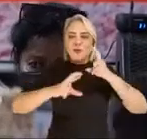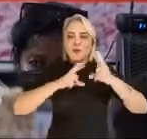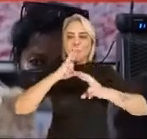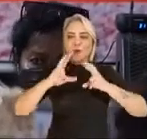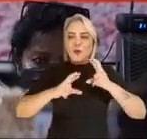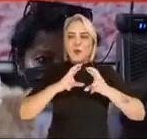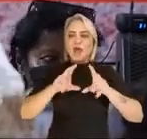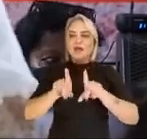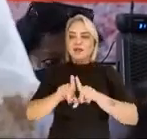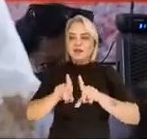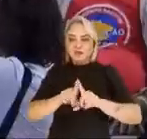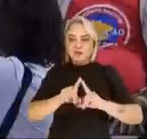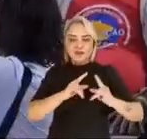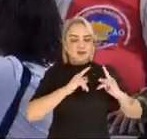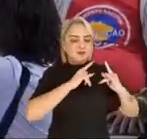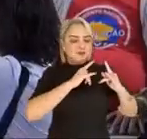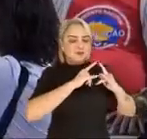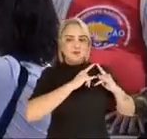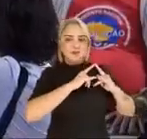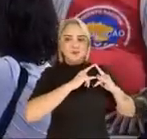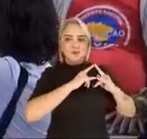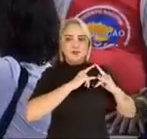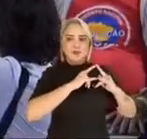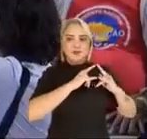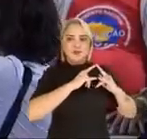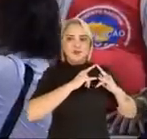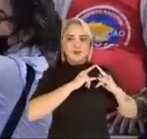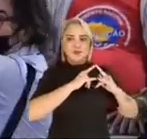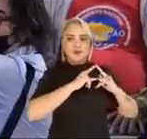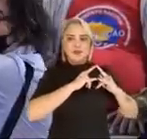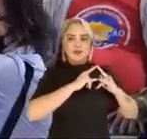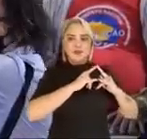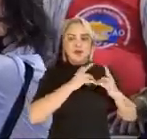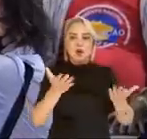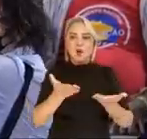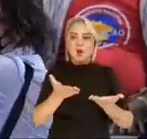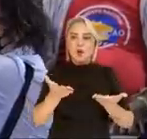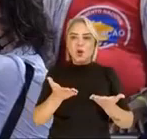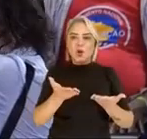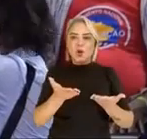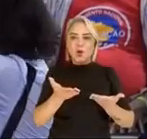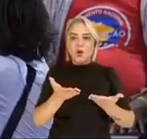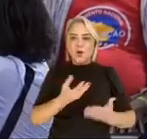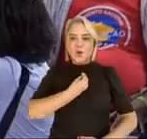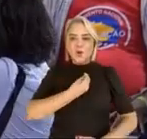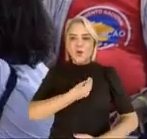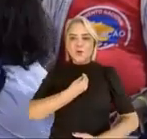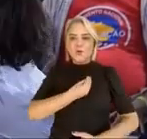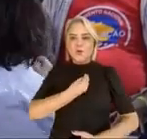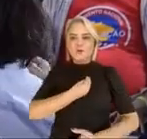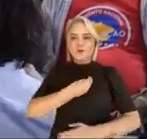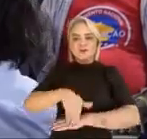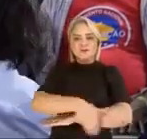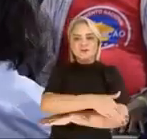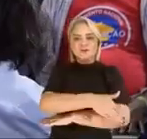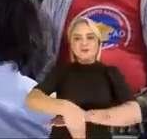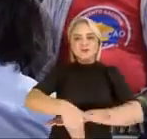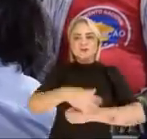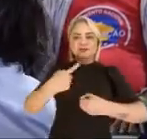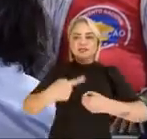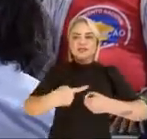companheiros que são hoje ocupantes das ruas dessa cidade do